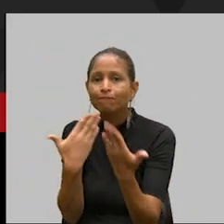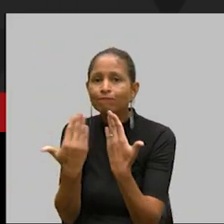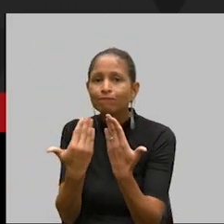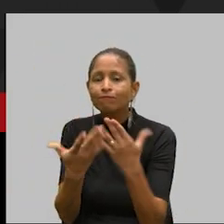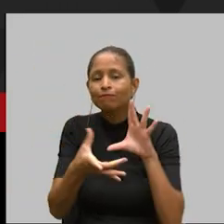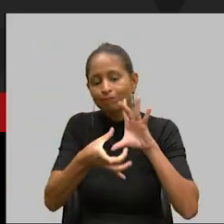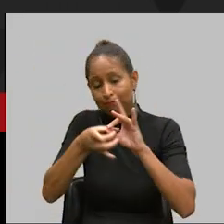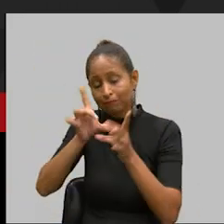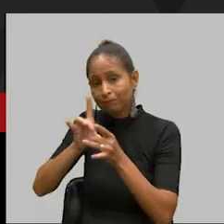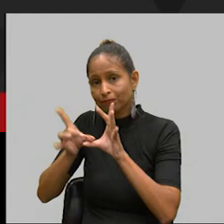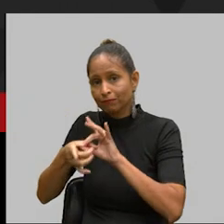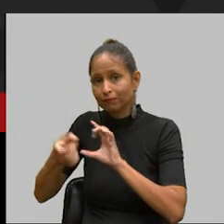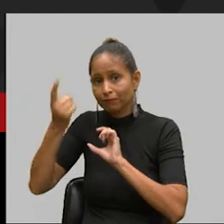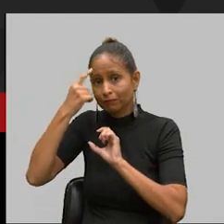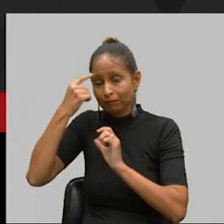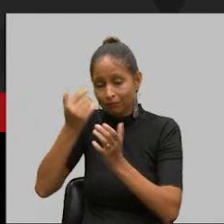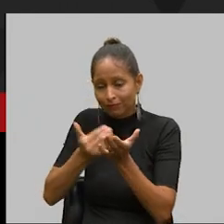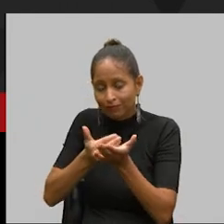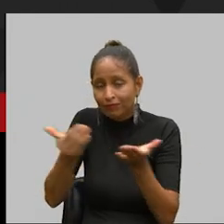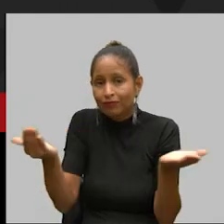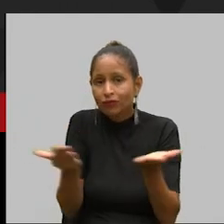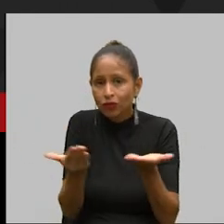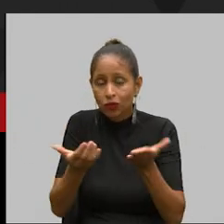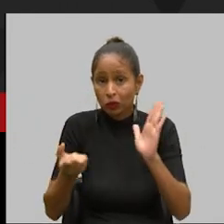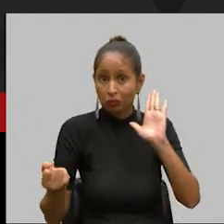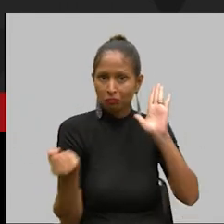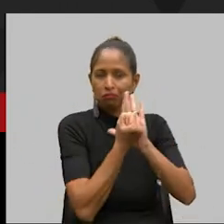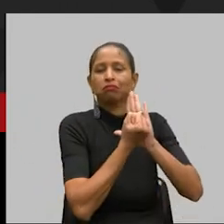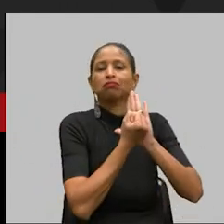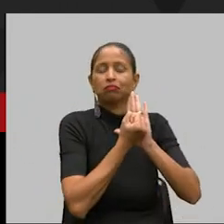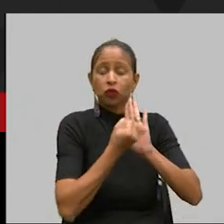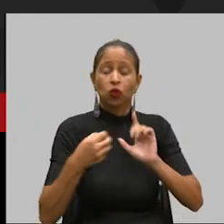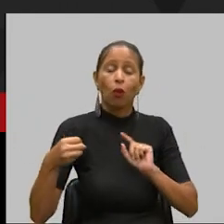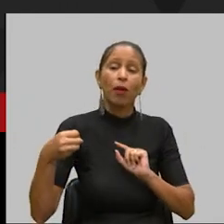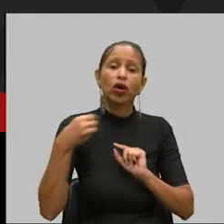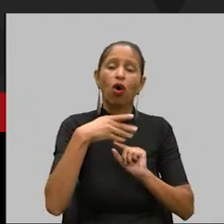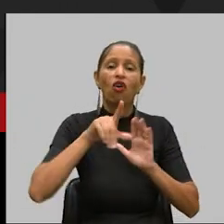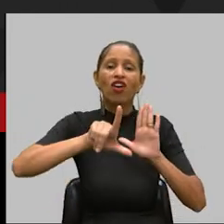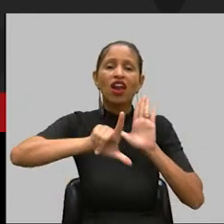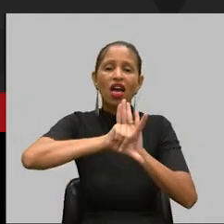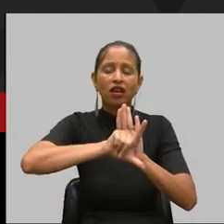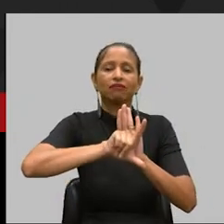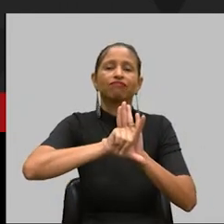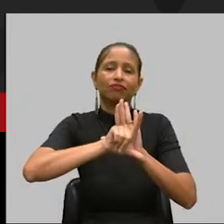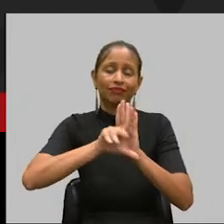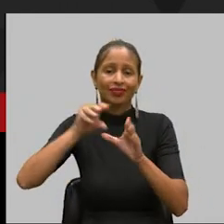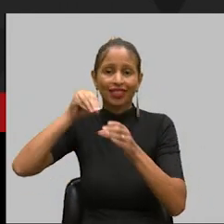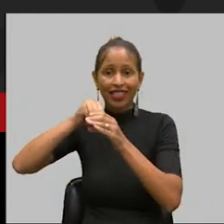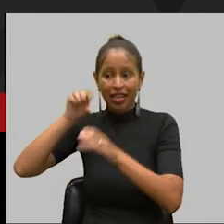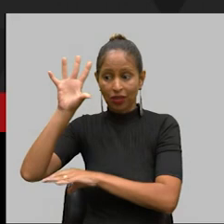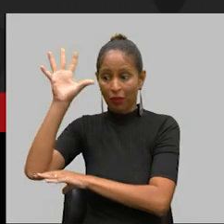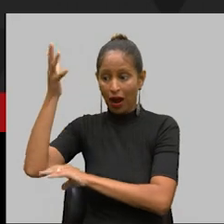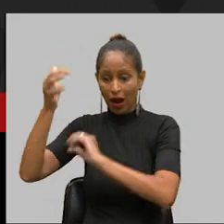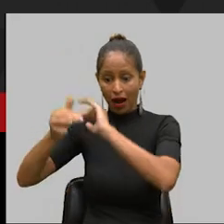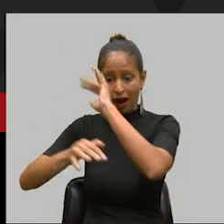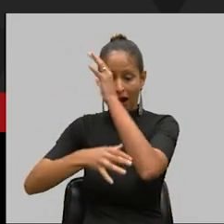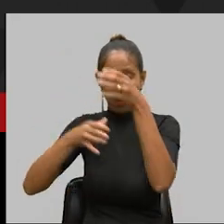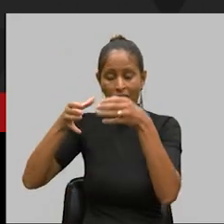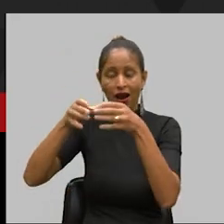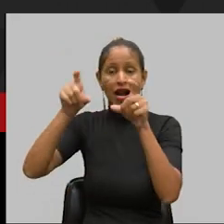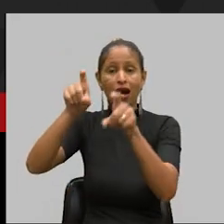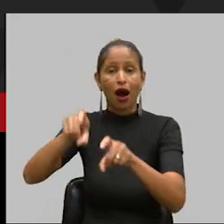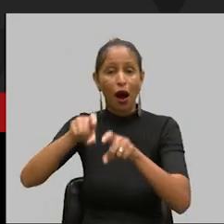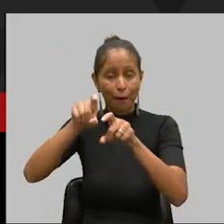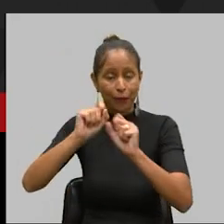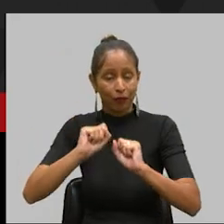de pensar a atualização de um Marco Legal ou uma nova legislação em torno da Educação do campo nós temos